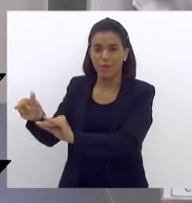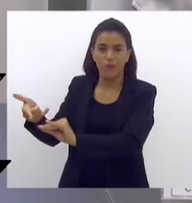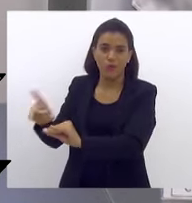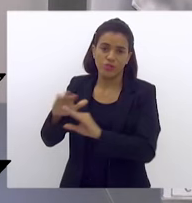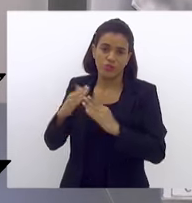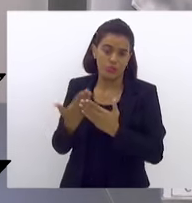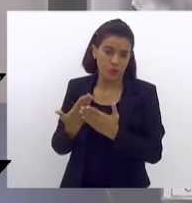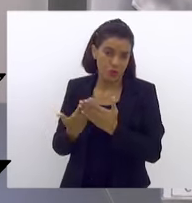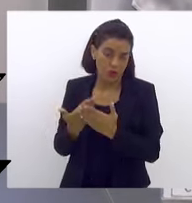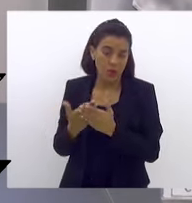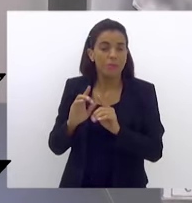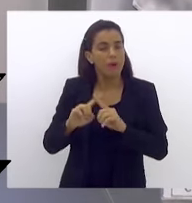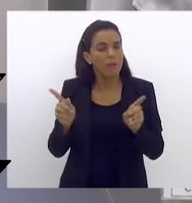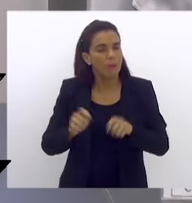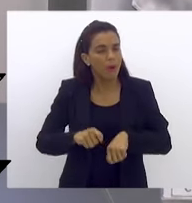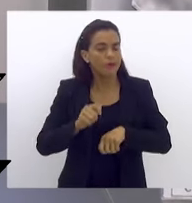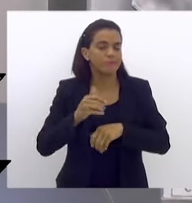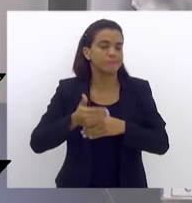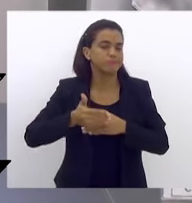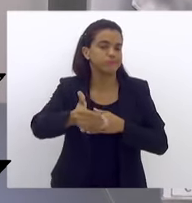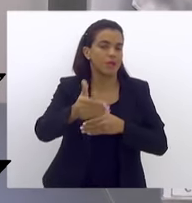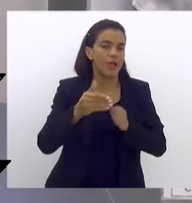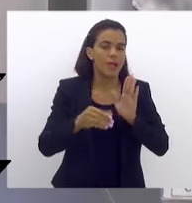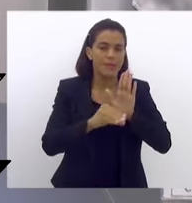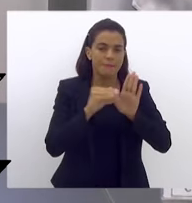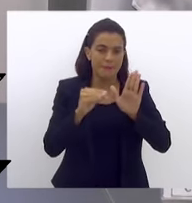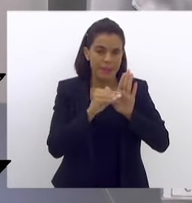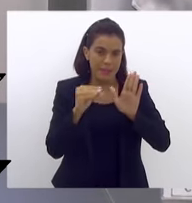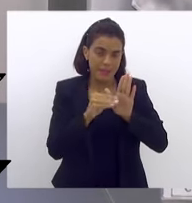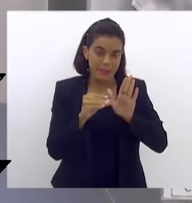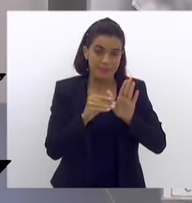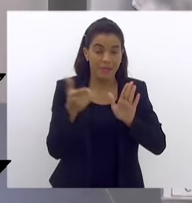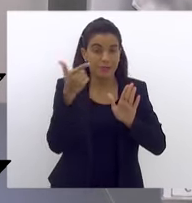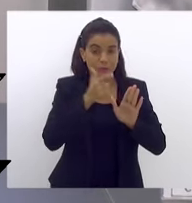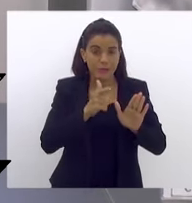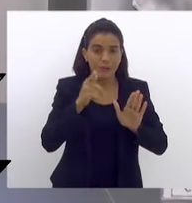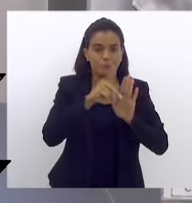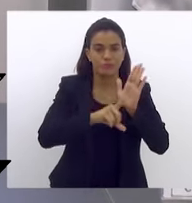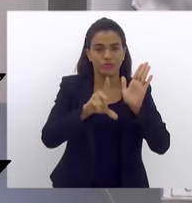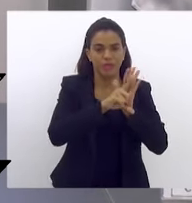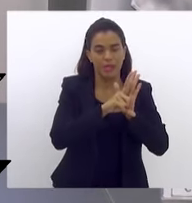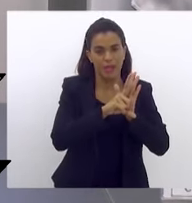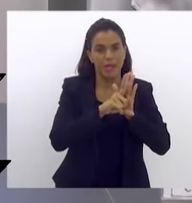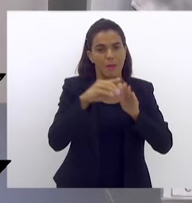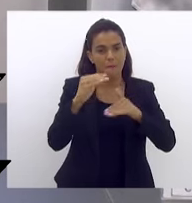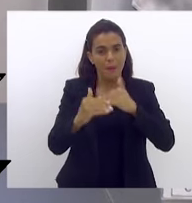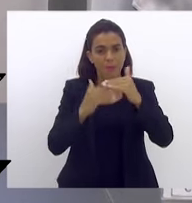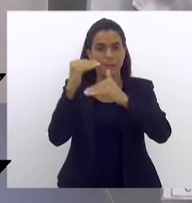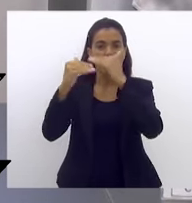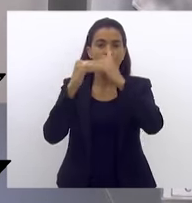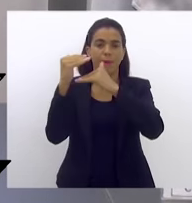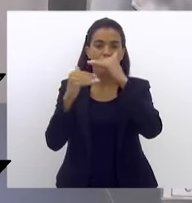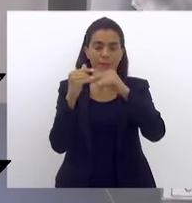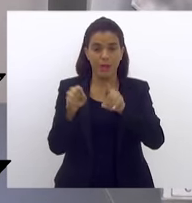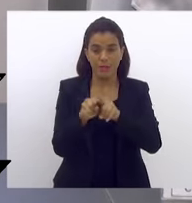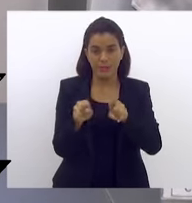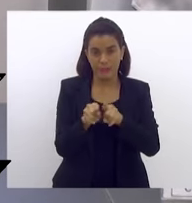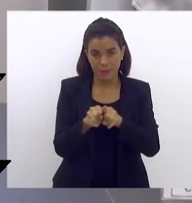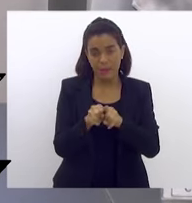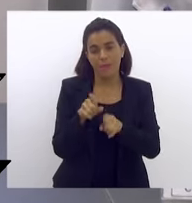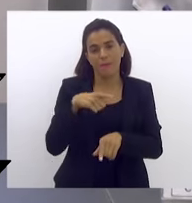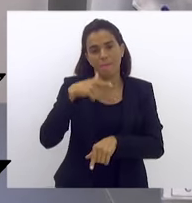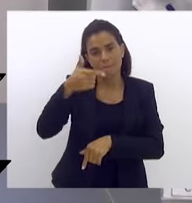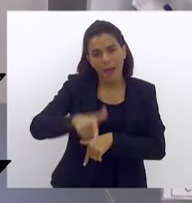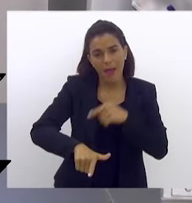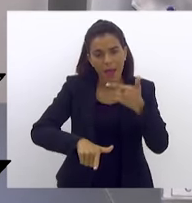possa ser revisto por meio de emenda futura então pro projeto andar e saudando aqui a a a a discussão que tenhamos mais discussões